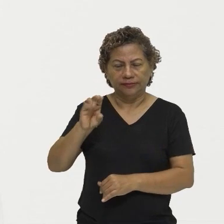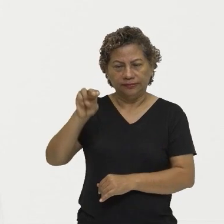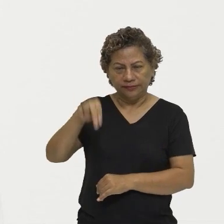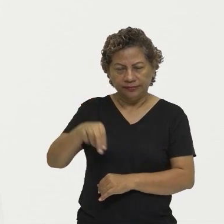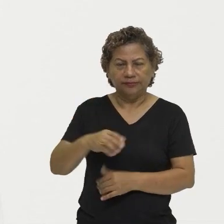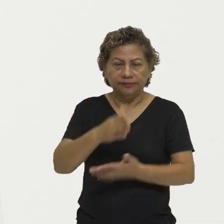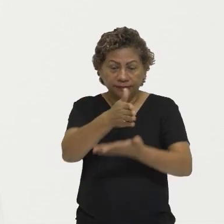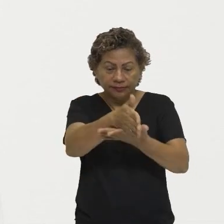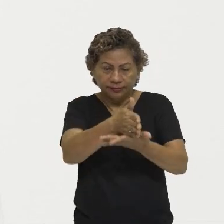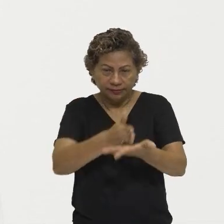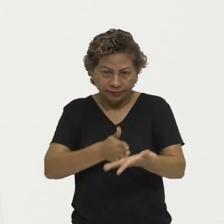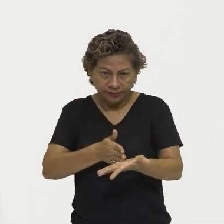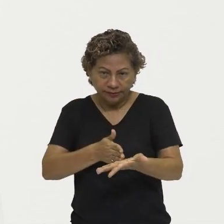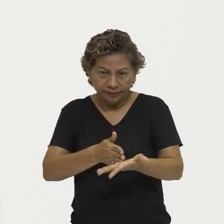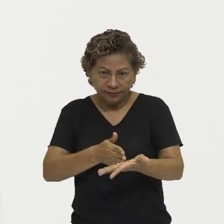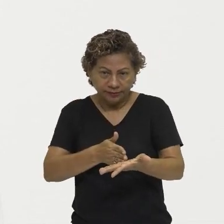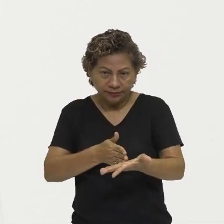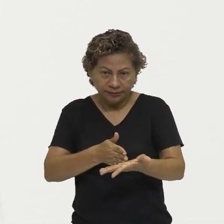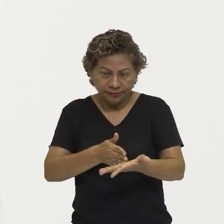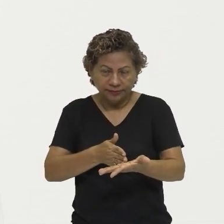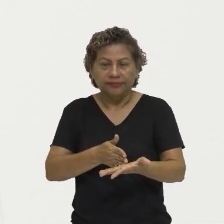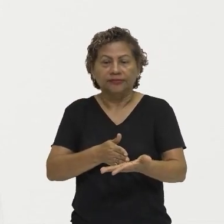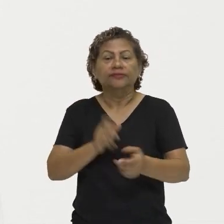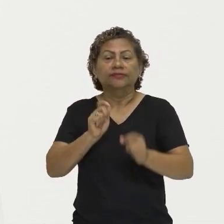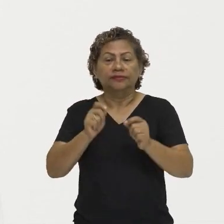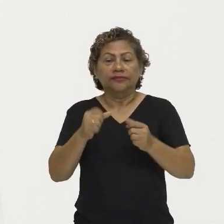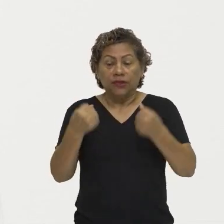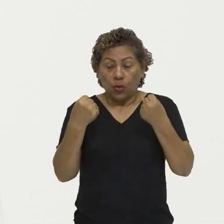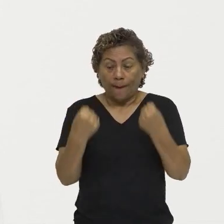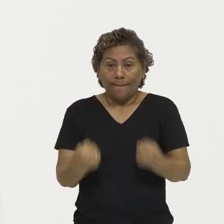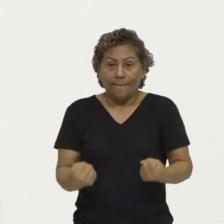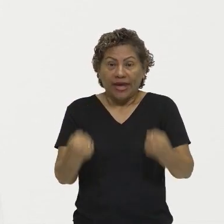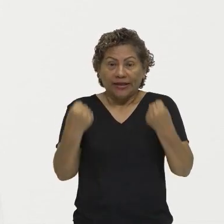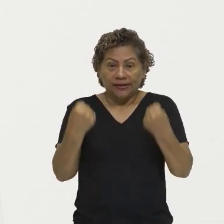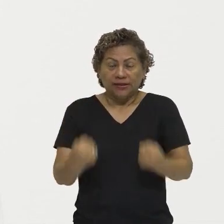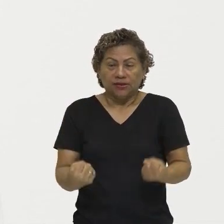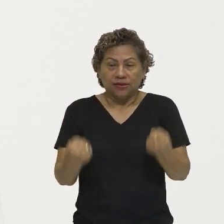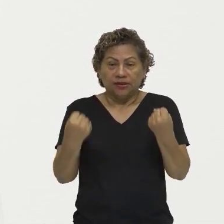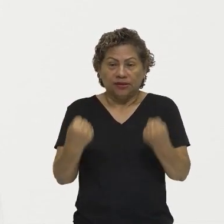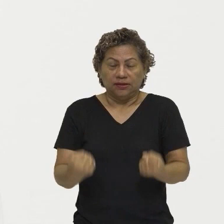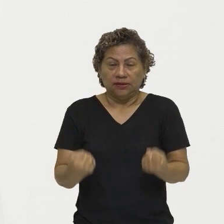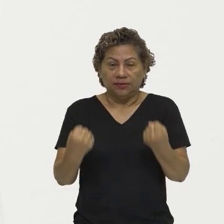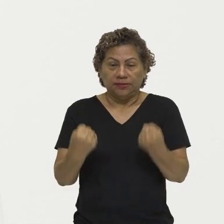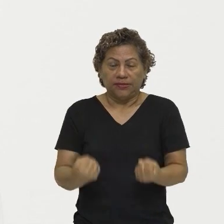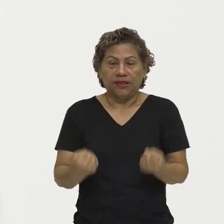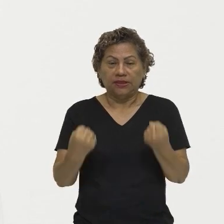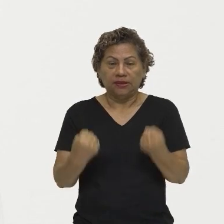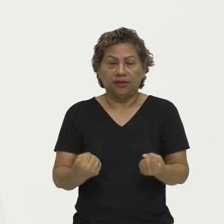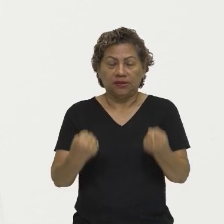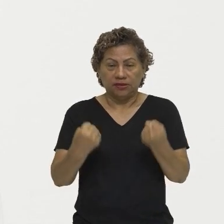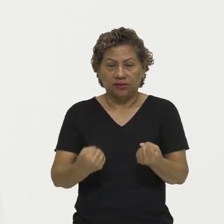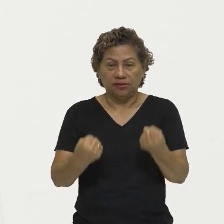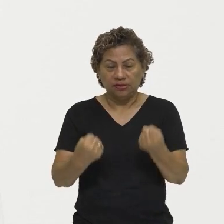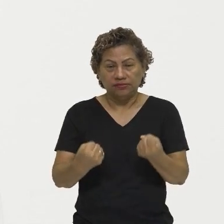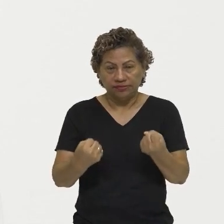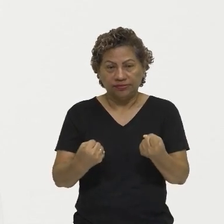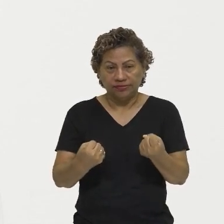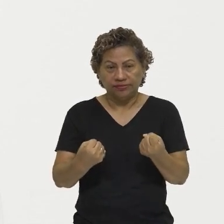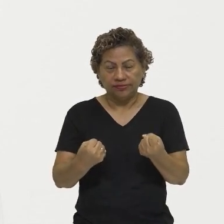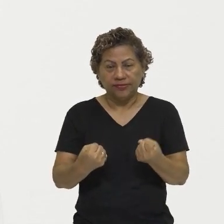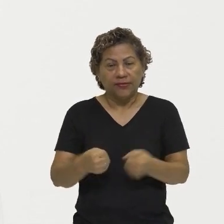é a metade da massa vezes a velocidade ao quadrado. Ok, gente? E aí